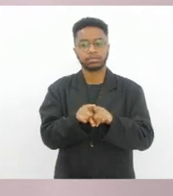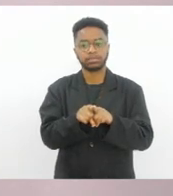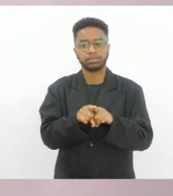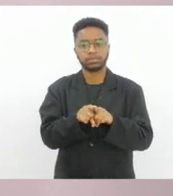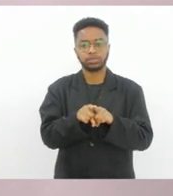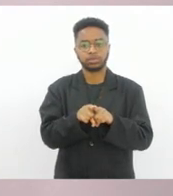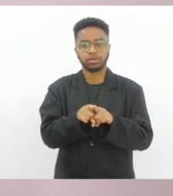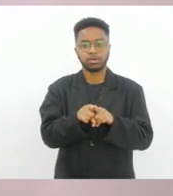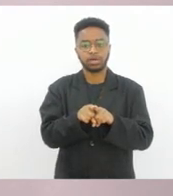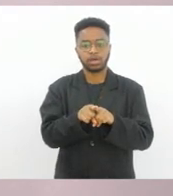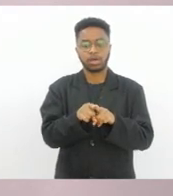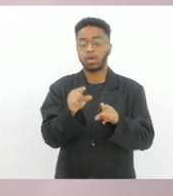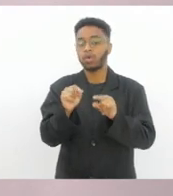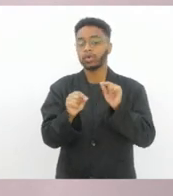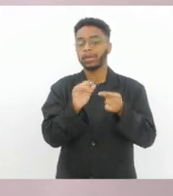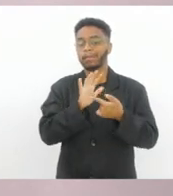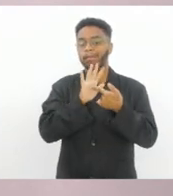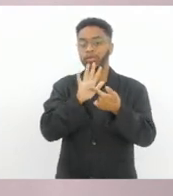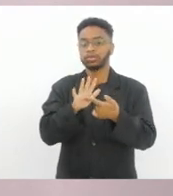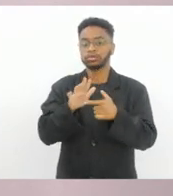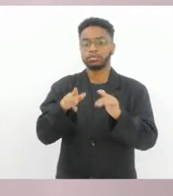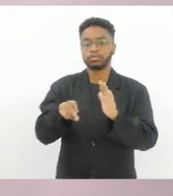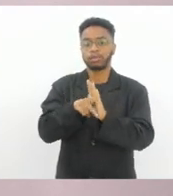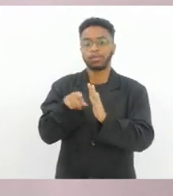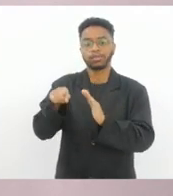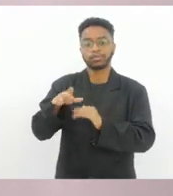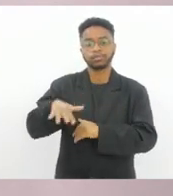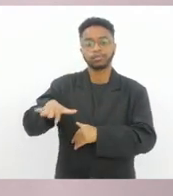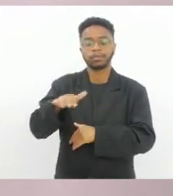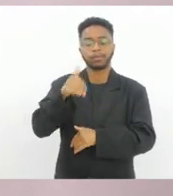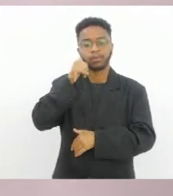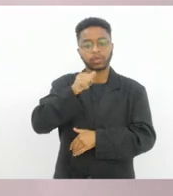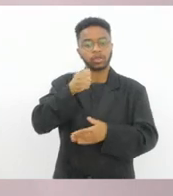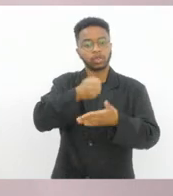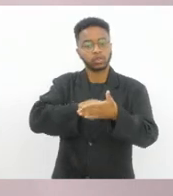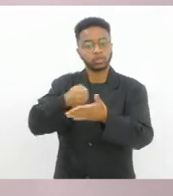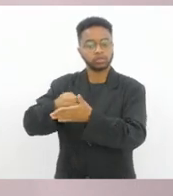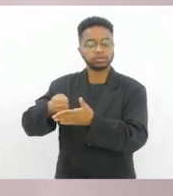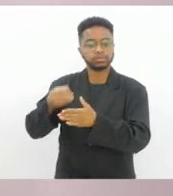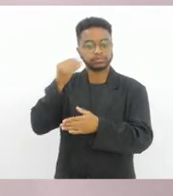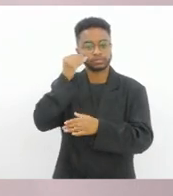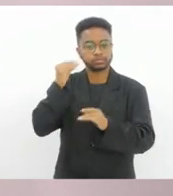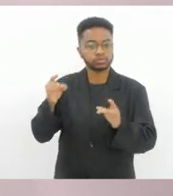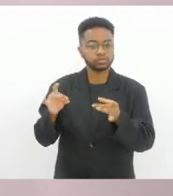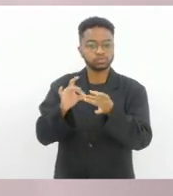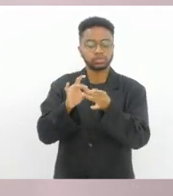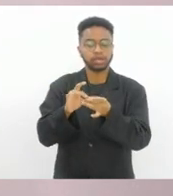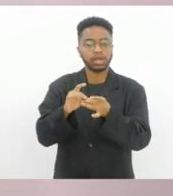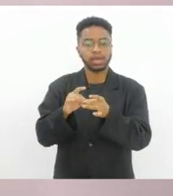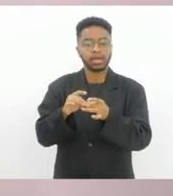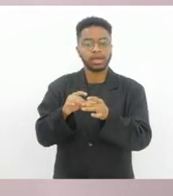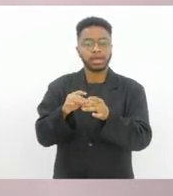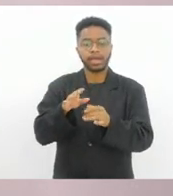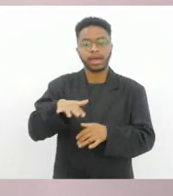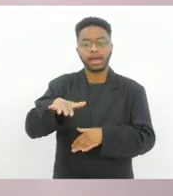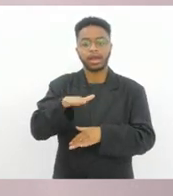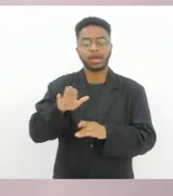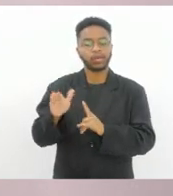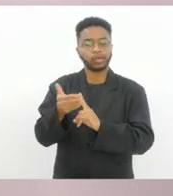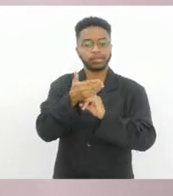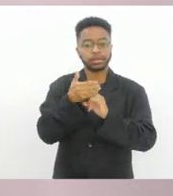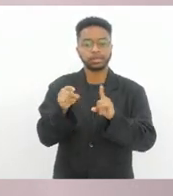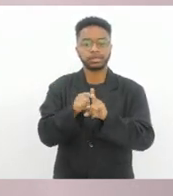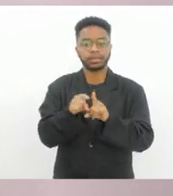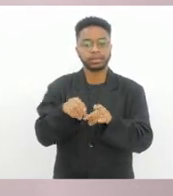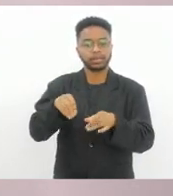o que demonstra a luta dessas mulheres em redes de acolhimento e de atendimento às mulheres, também dentro de